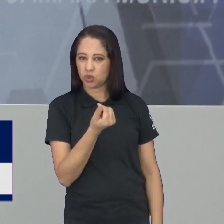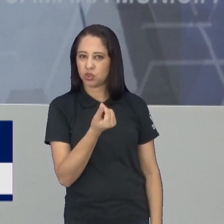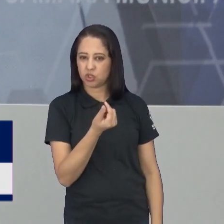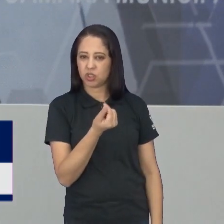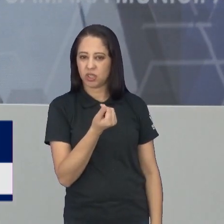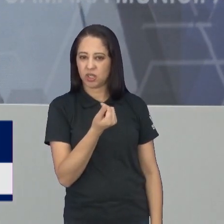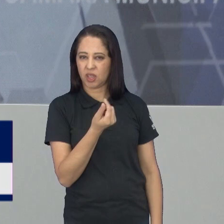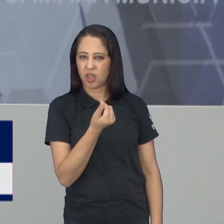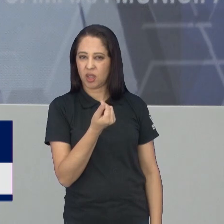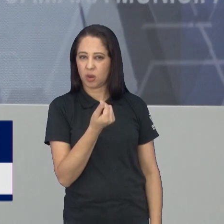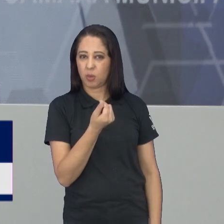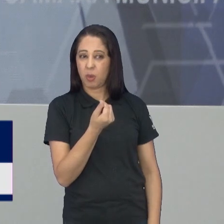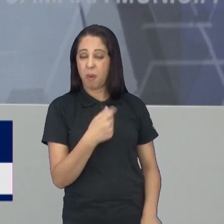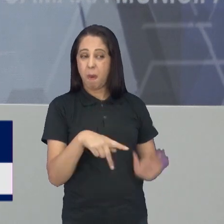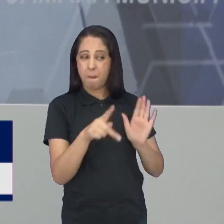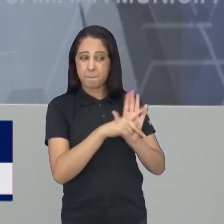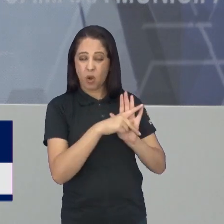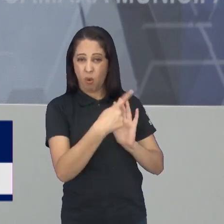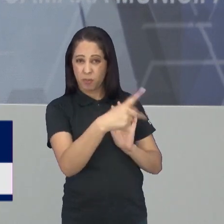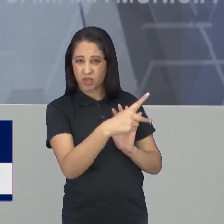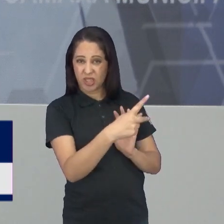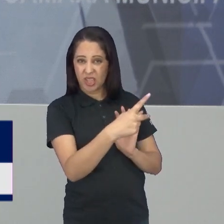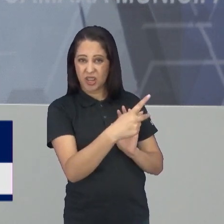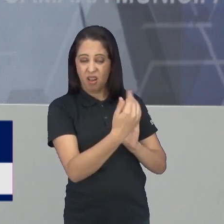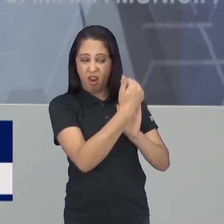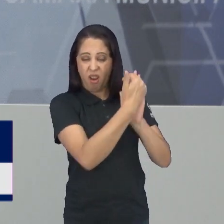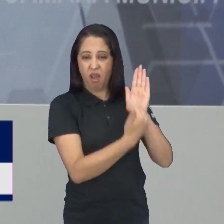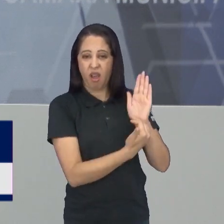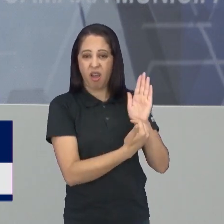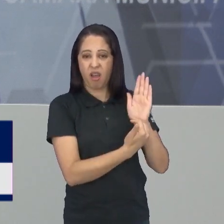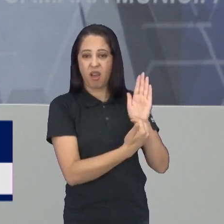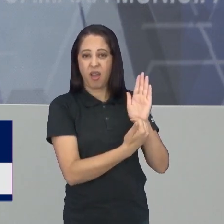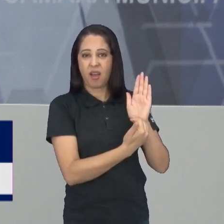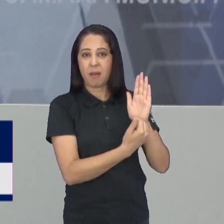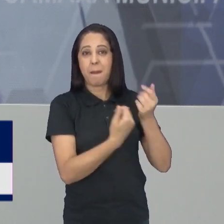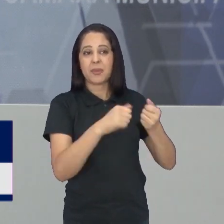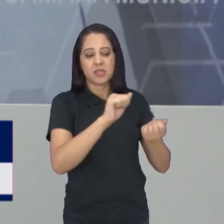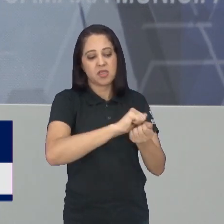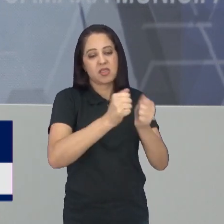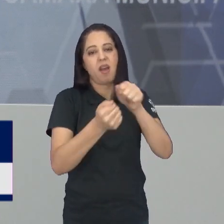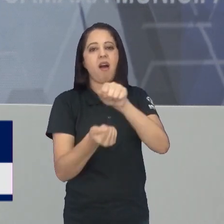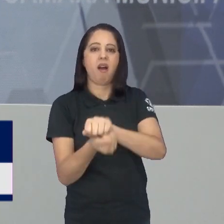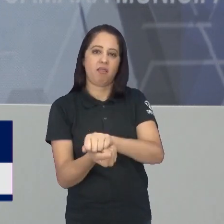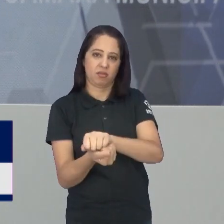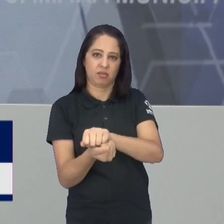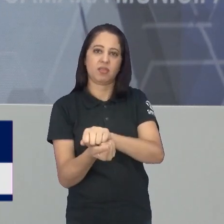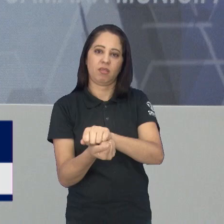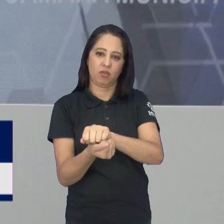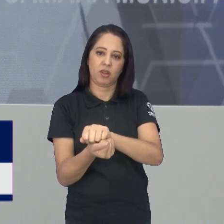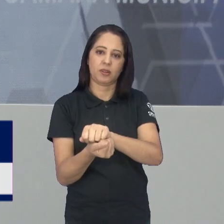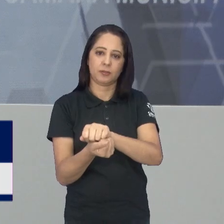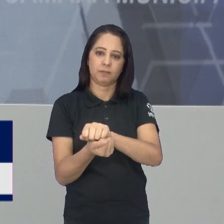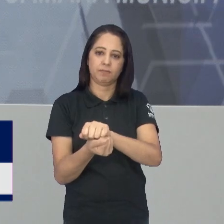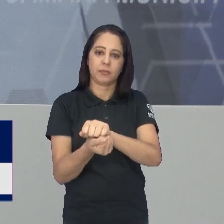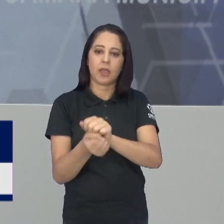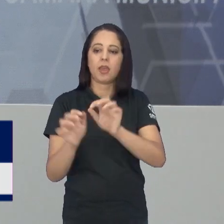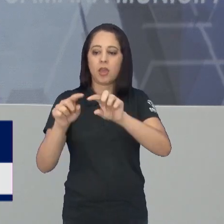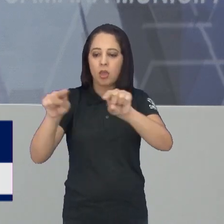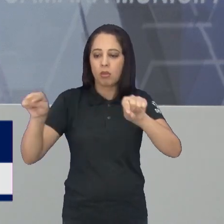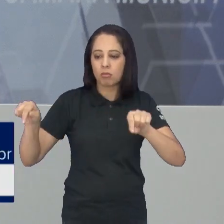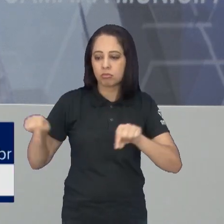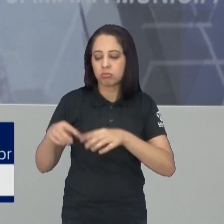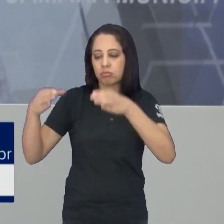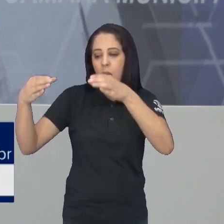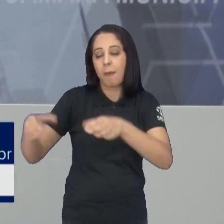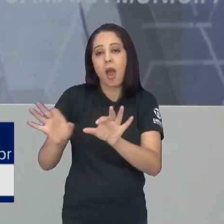da outorga, é exatamente para adequar e fazer a reurbanização